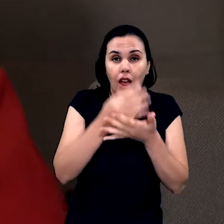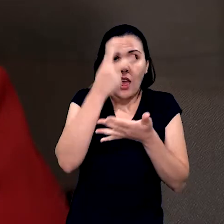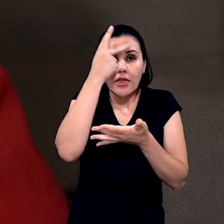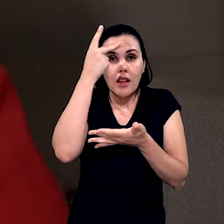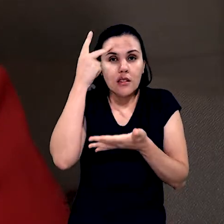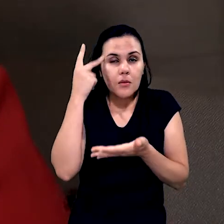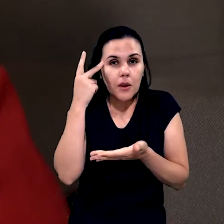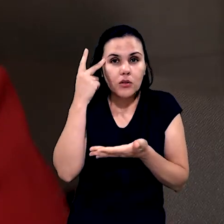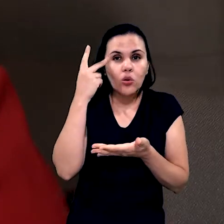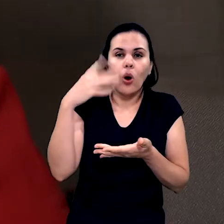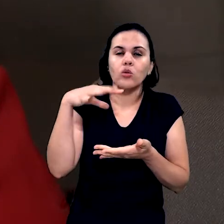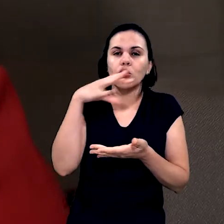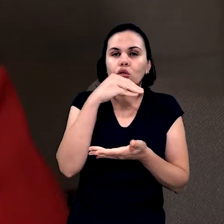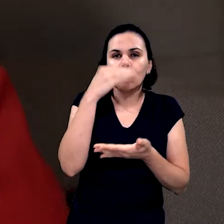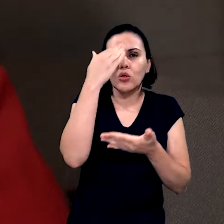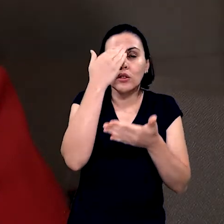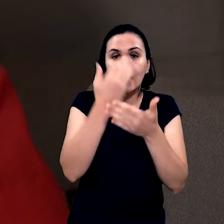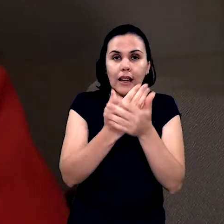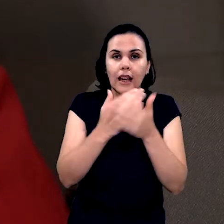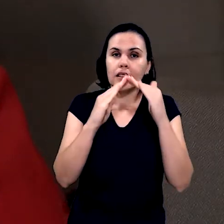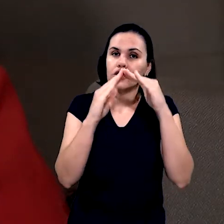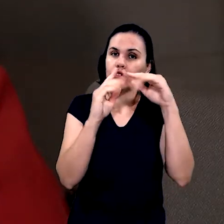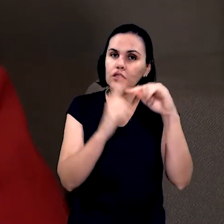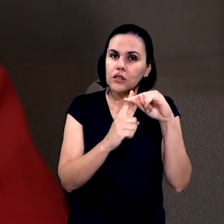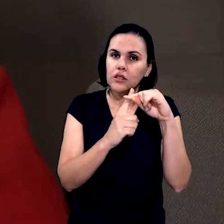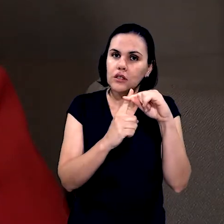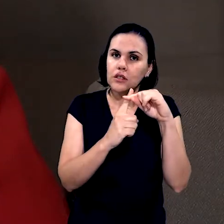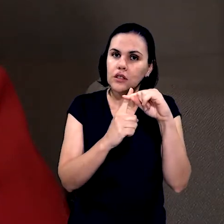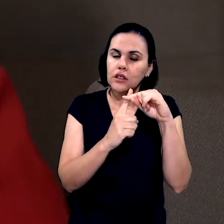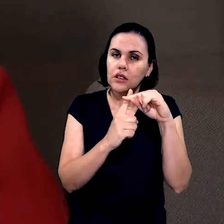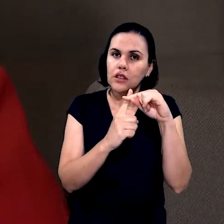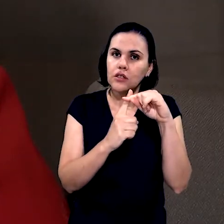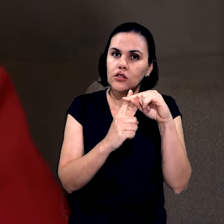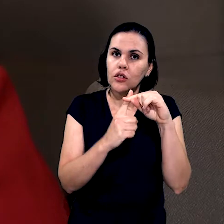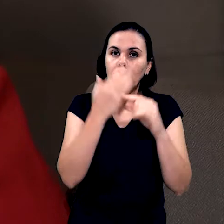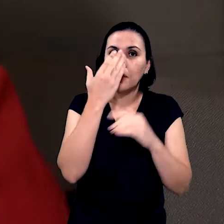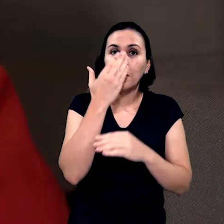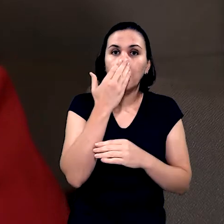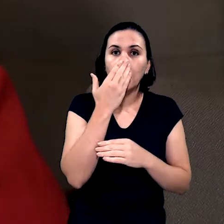espiritualidade e a fé provou